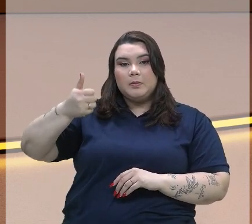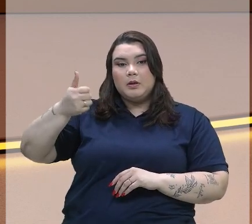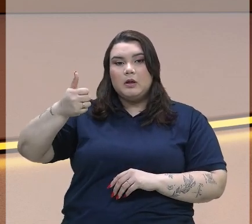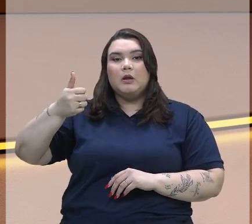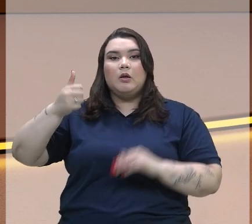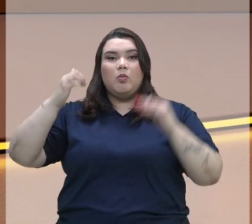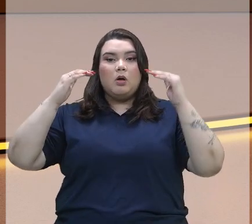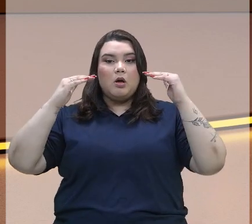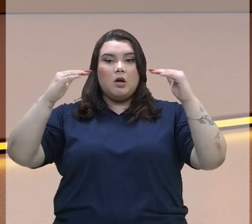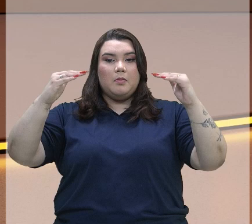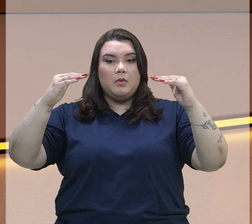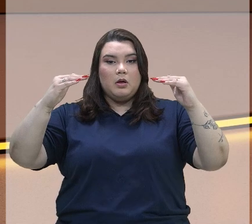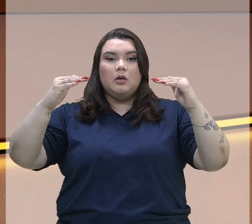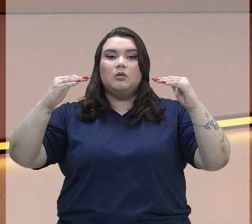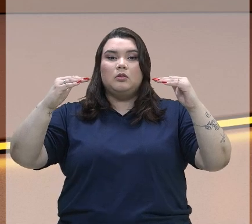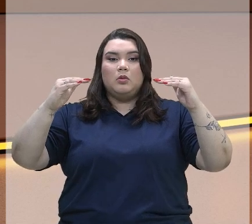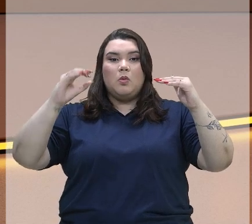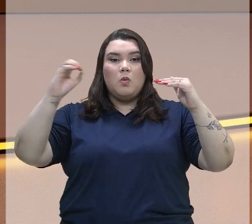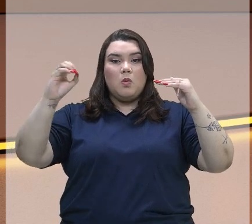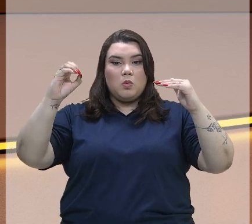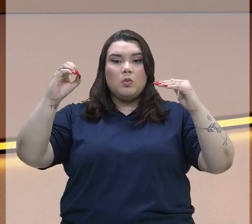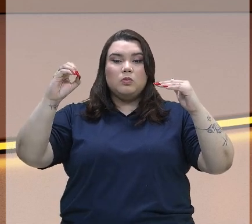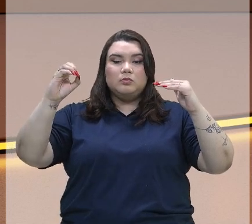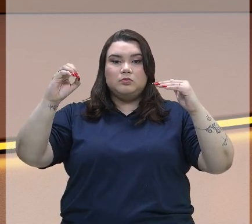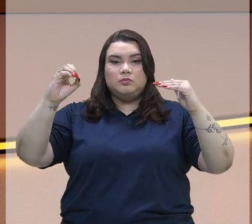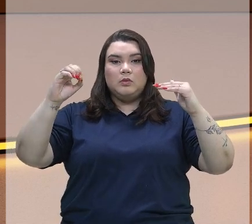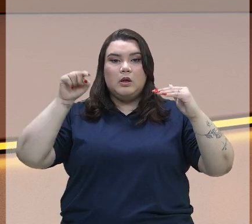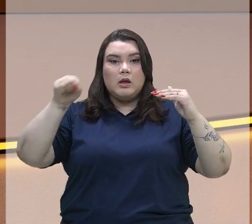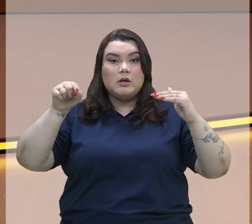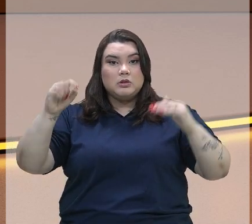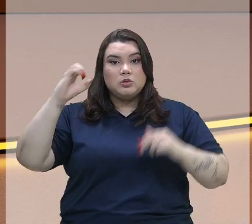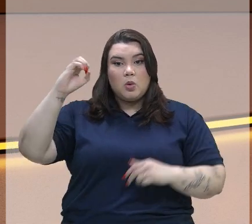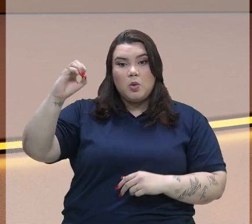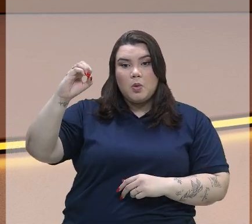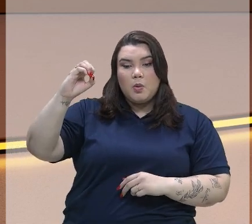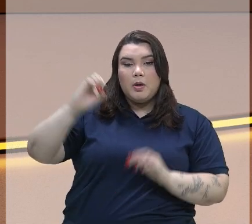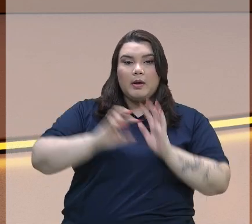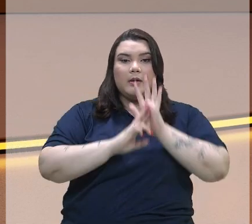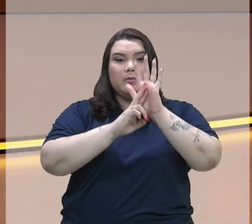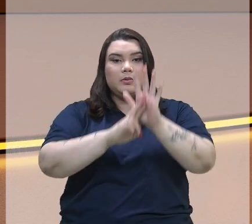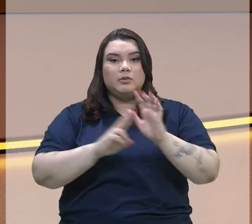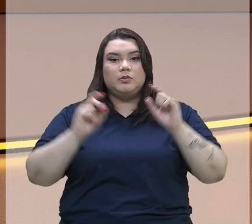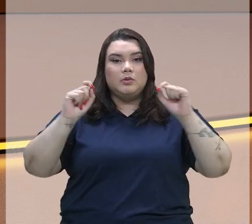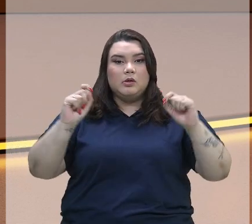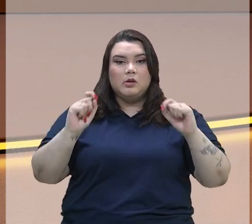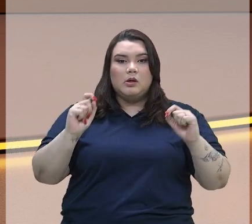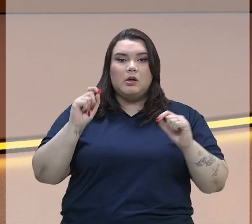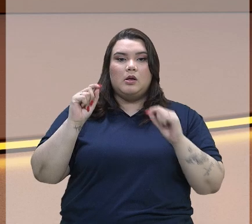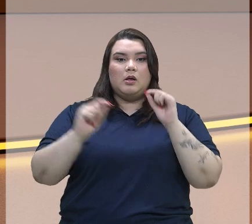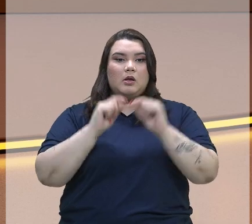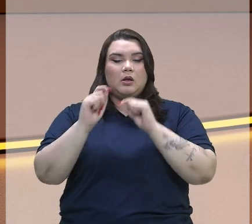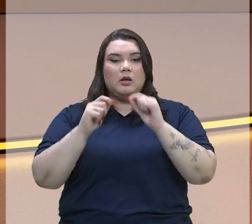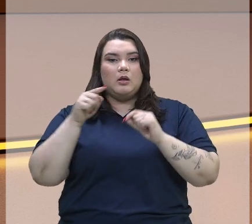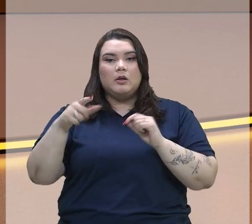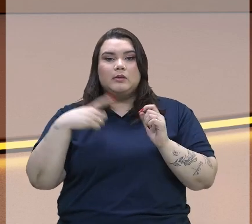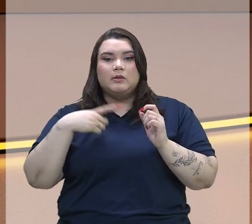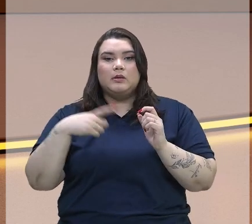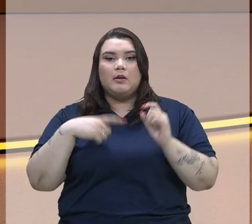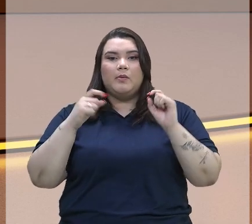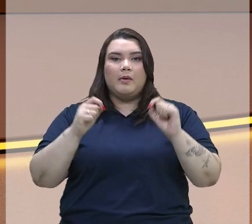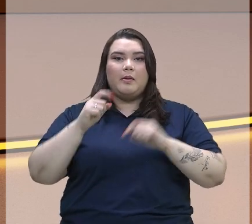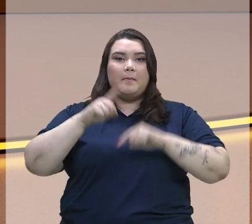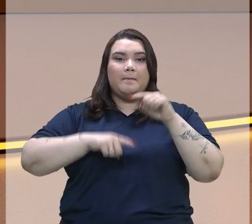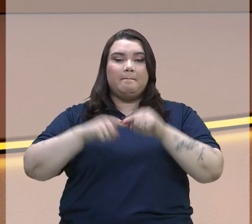primeira camada, que é o horizonte O. Aqui no horizonte O, nós temos basicamente ele sendo composto de